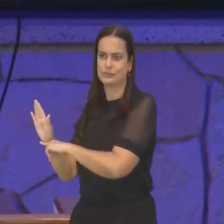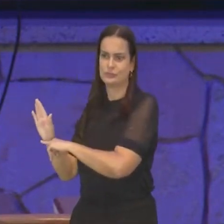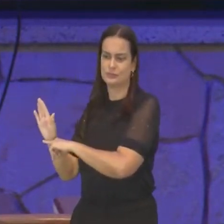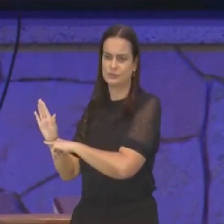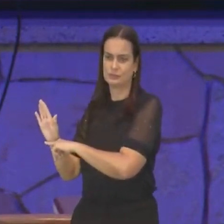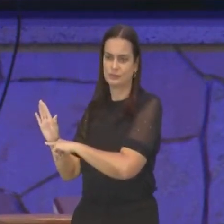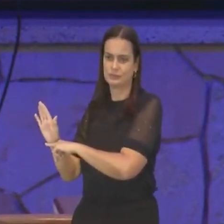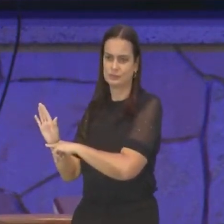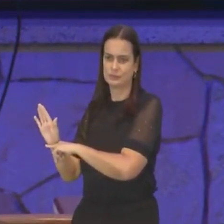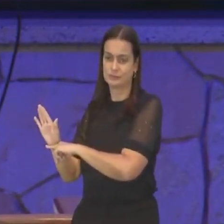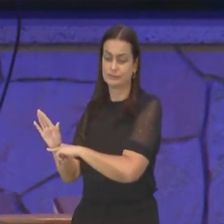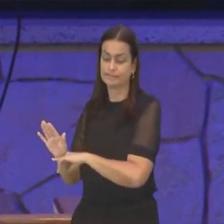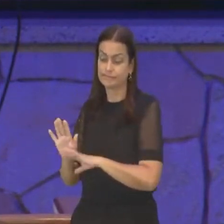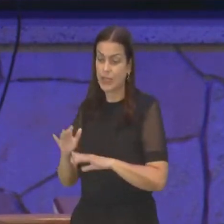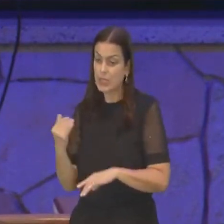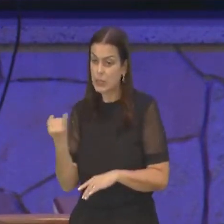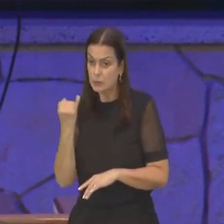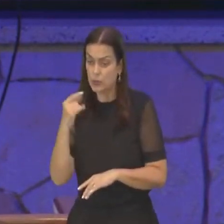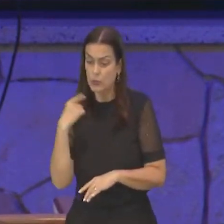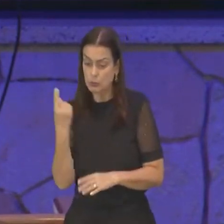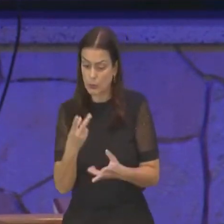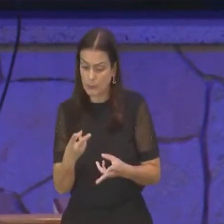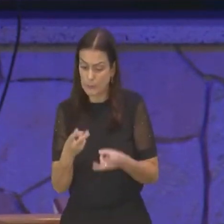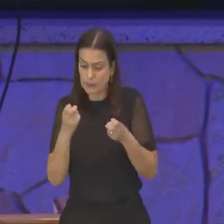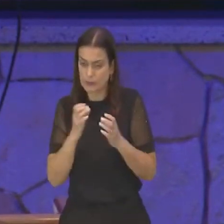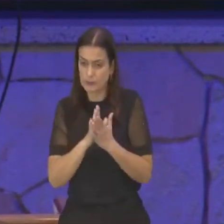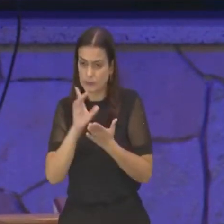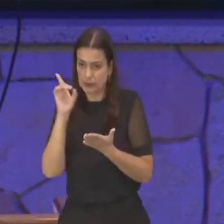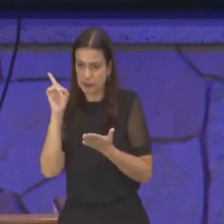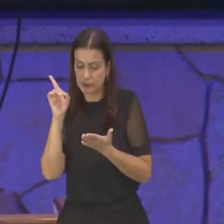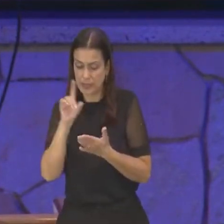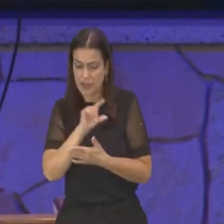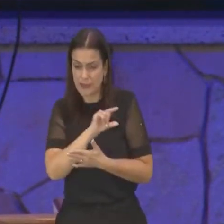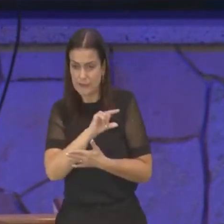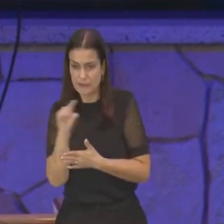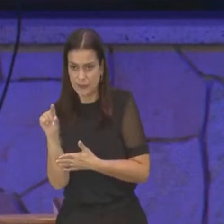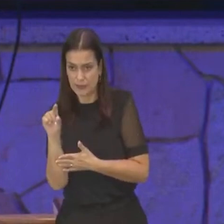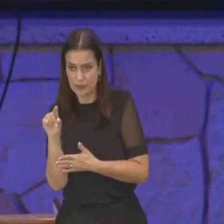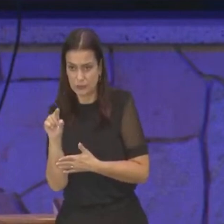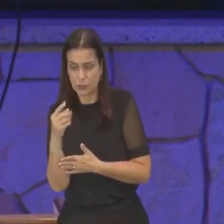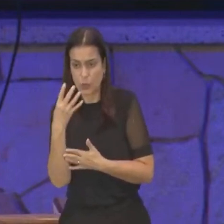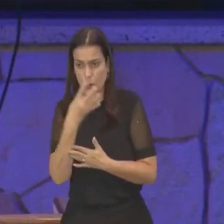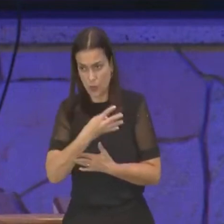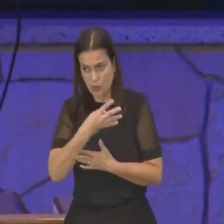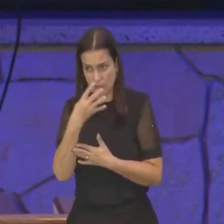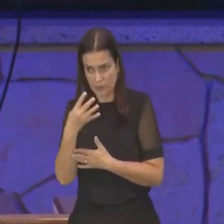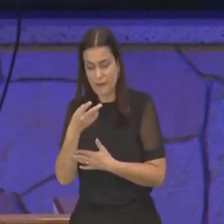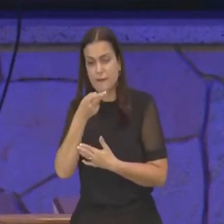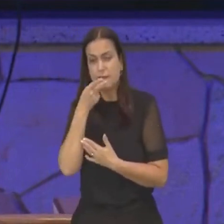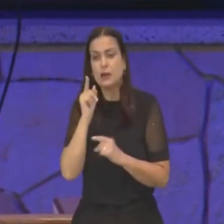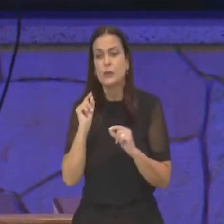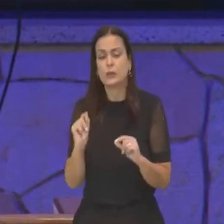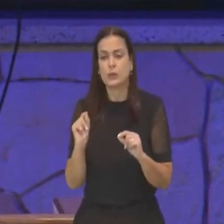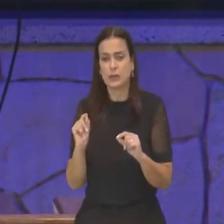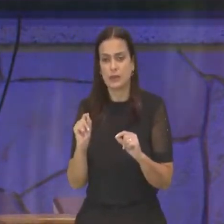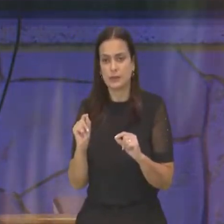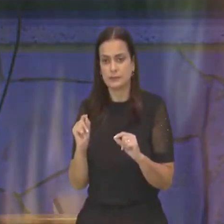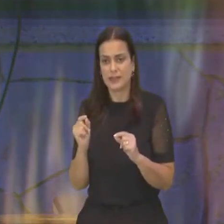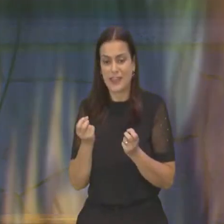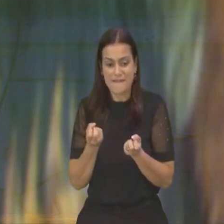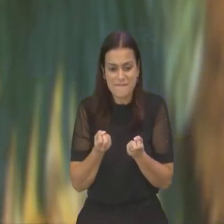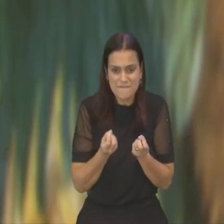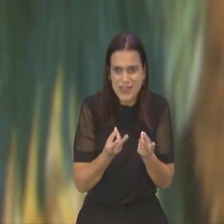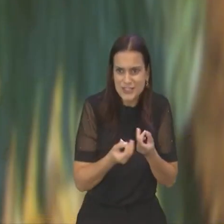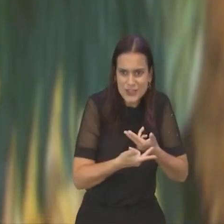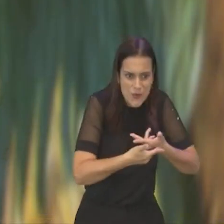É interessante quando nós vemos aqui o verso 44 que diz assim: vendiam as